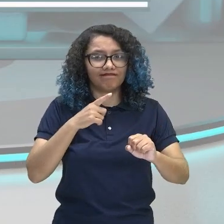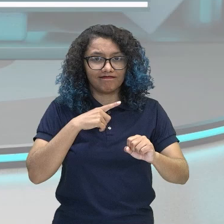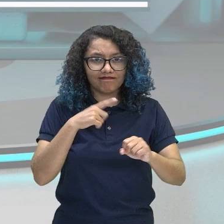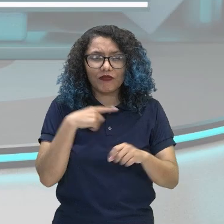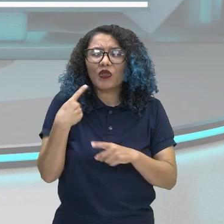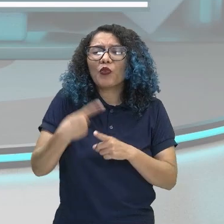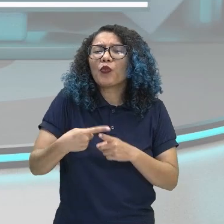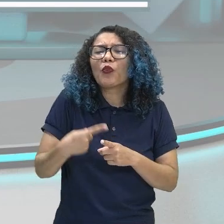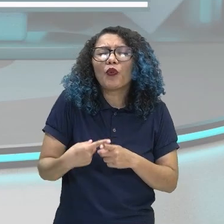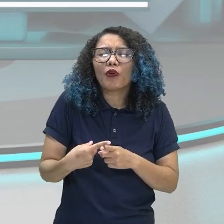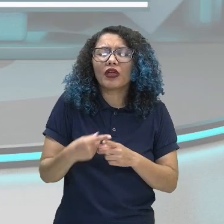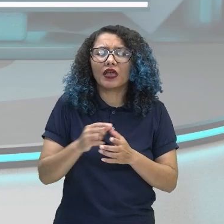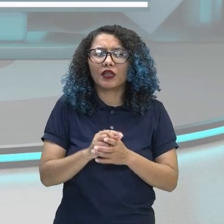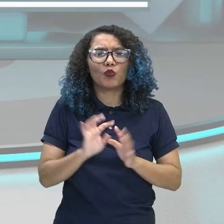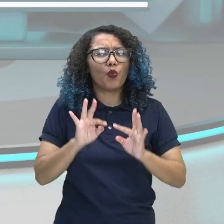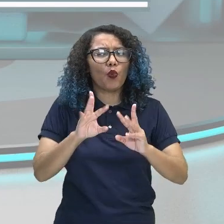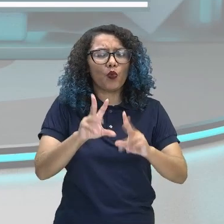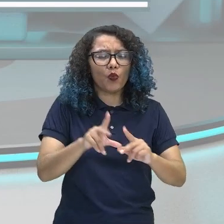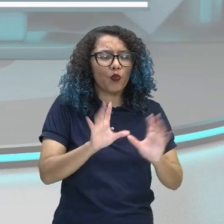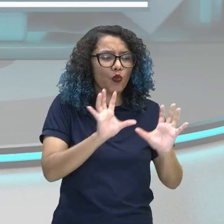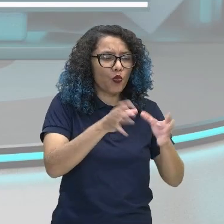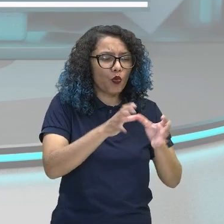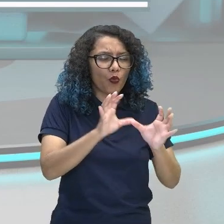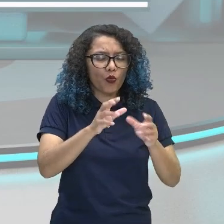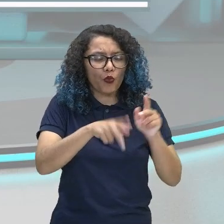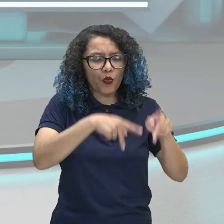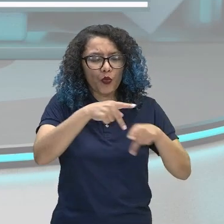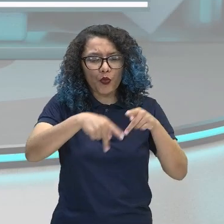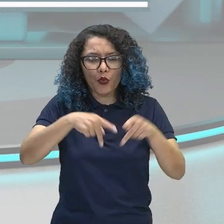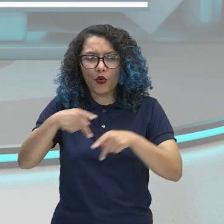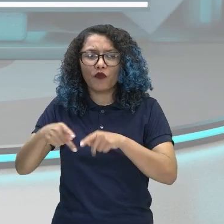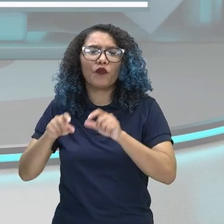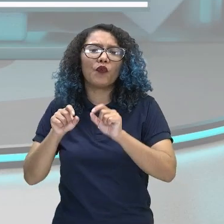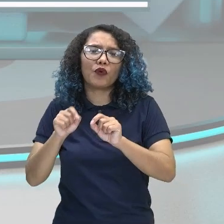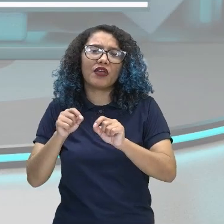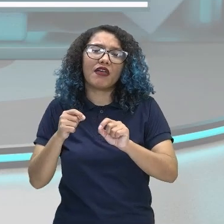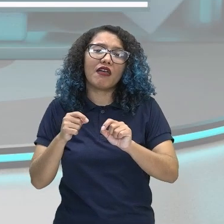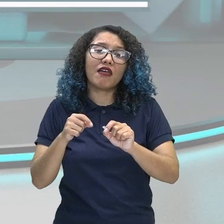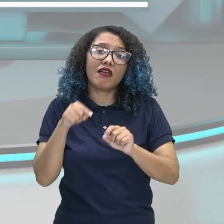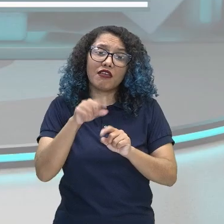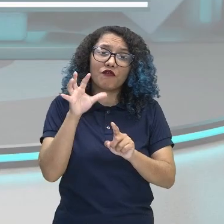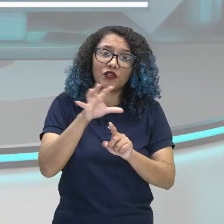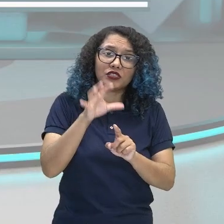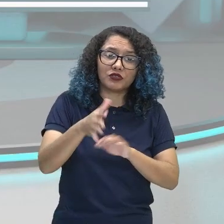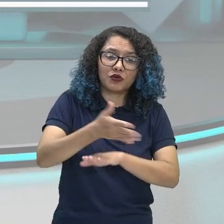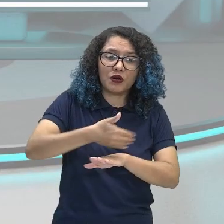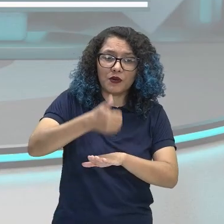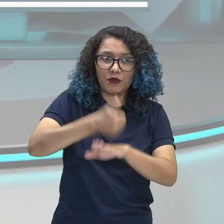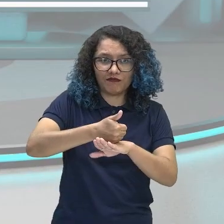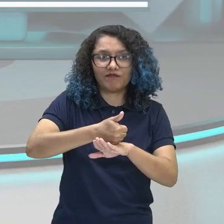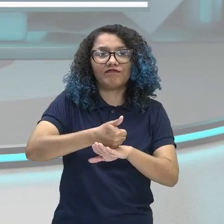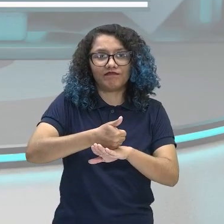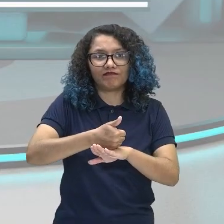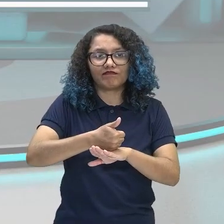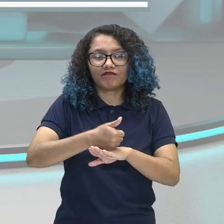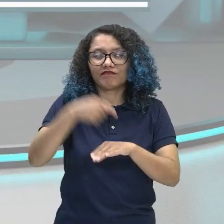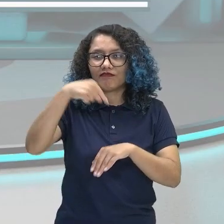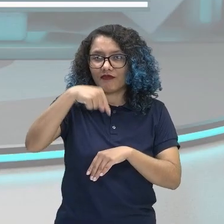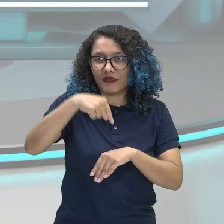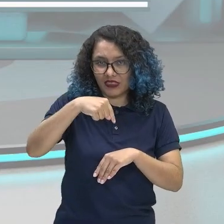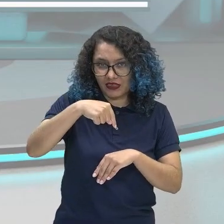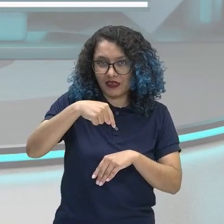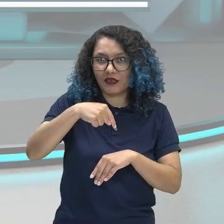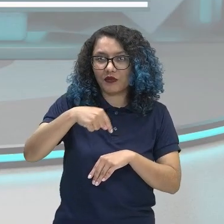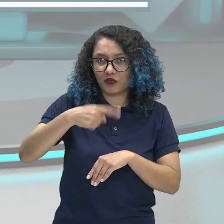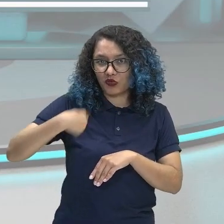devido a todos esses povos que colonizaram o nosso Brasil. Então, por isso, devido a